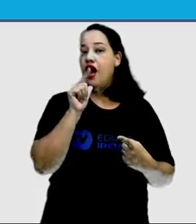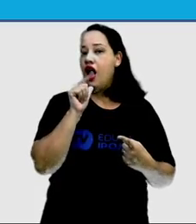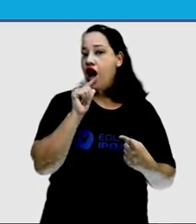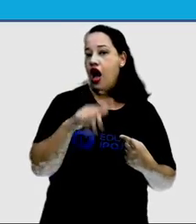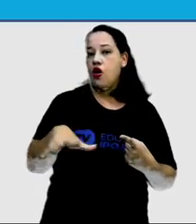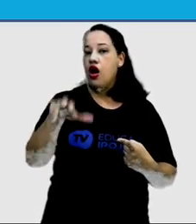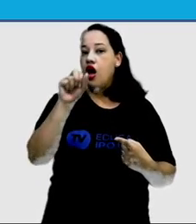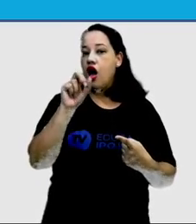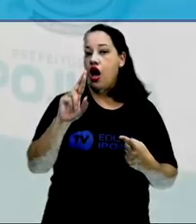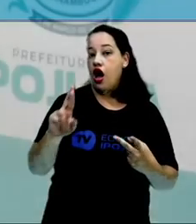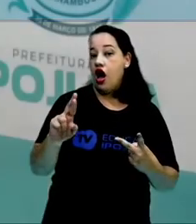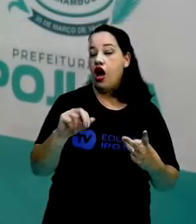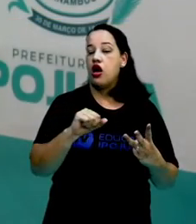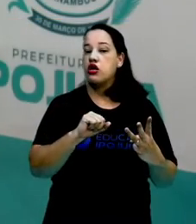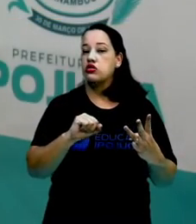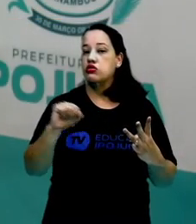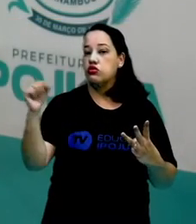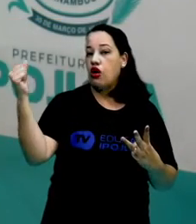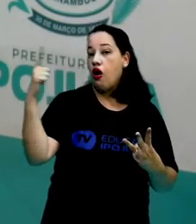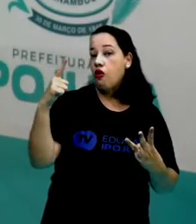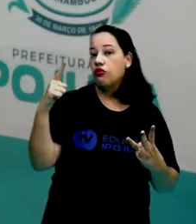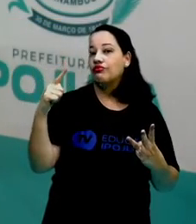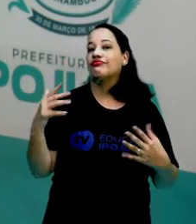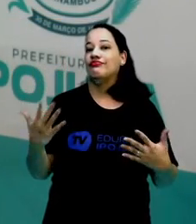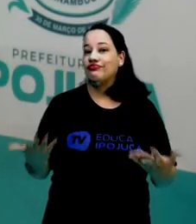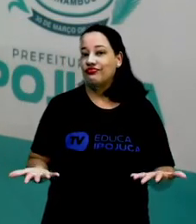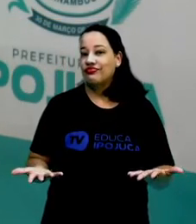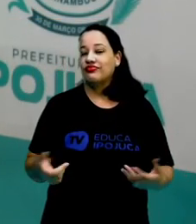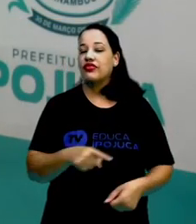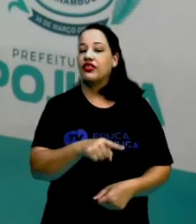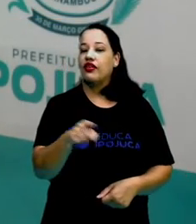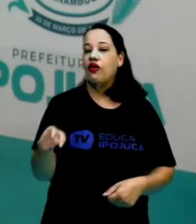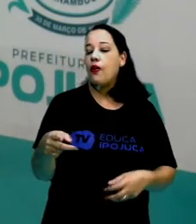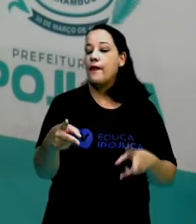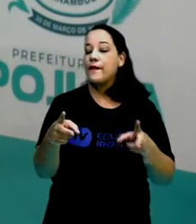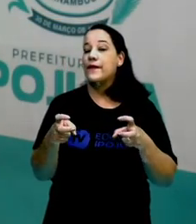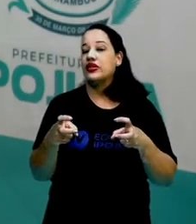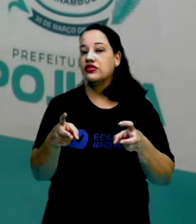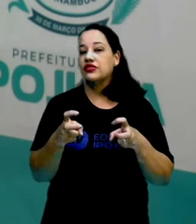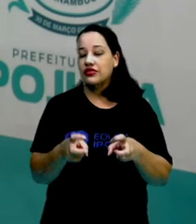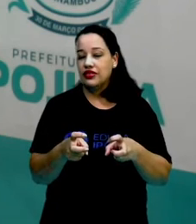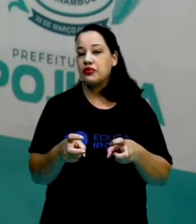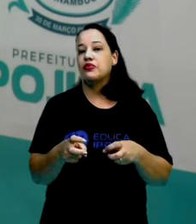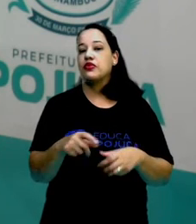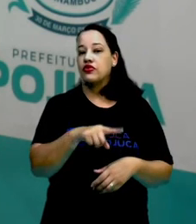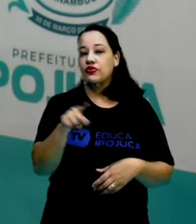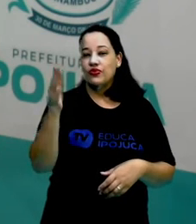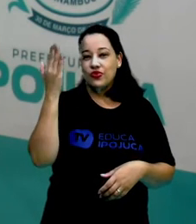o sol? Marque aqui a condição que você interpretou e conseguiu compreender da nossa